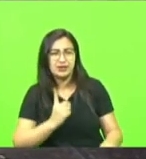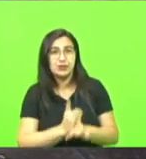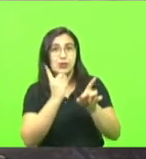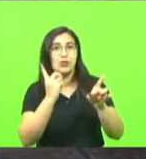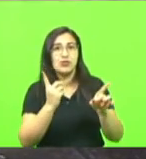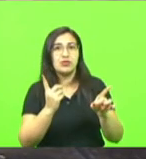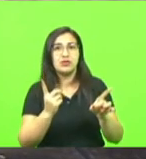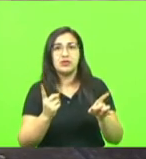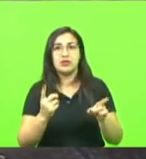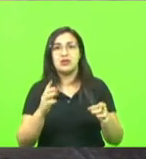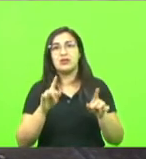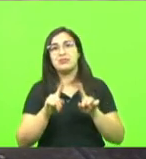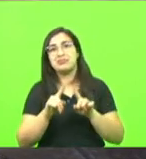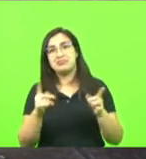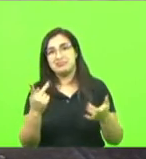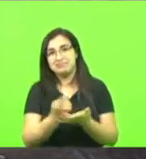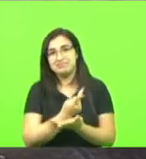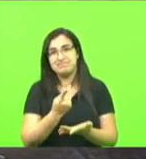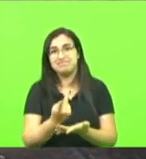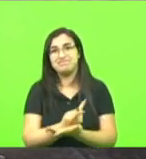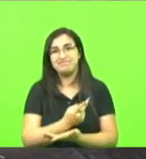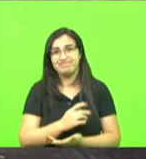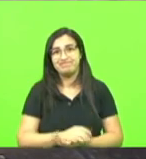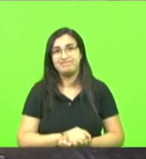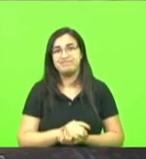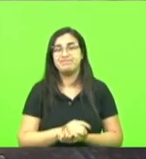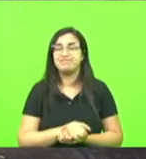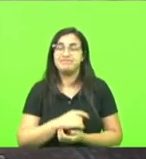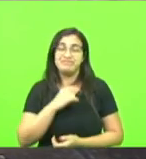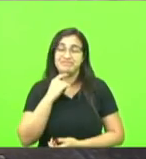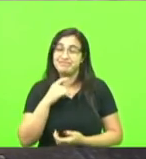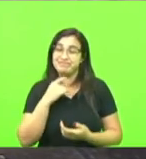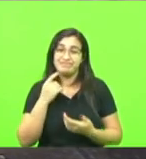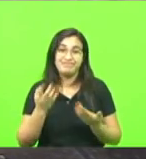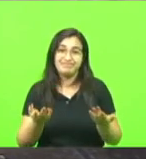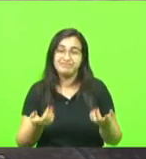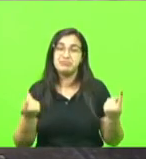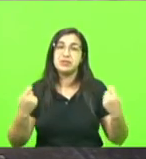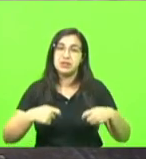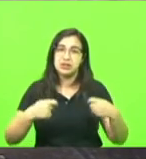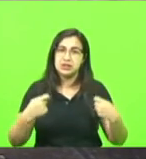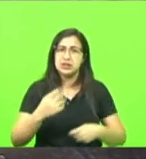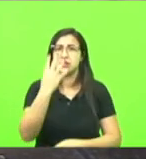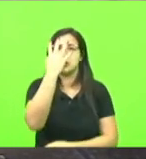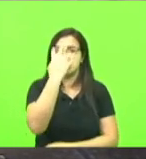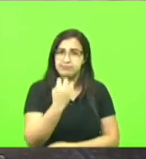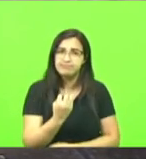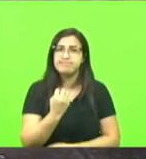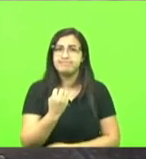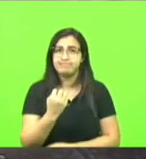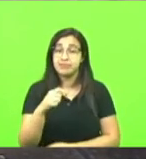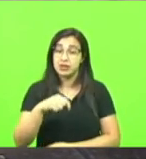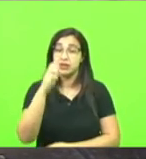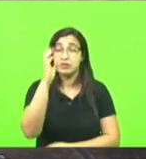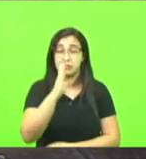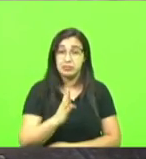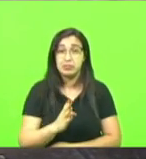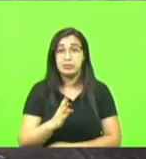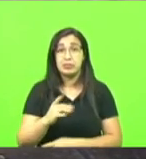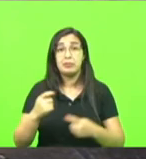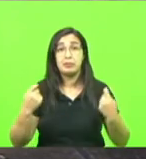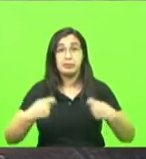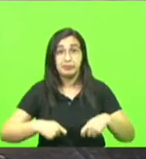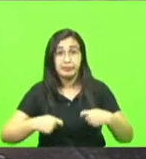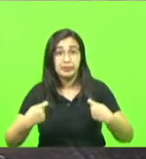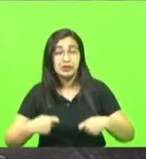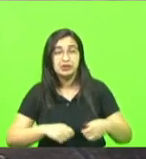simples, clara e errada, equivocada, não adianta. Nós precisamos de seriedade. Esse país está precisando começar